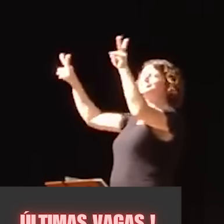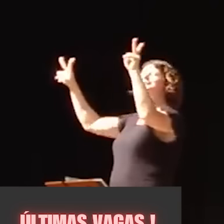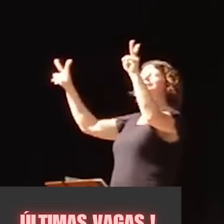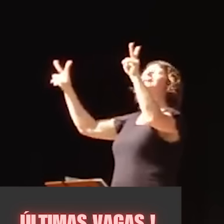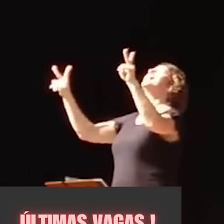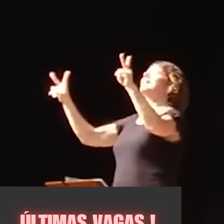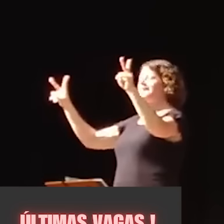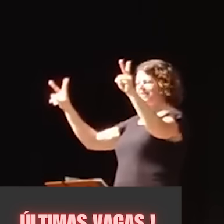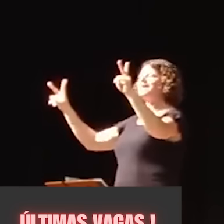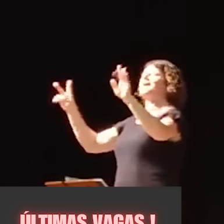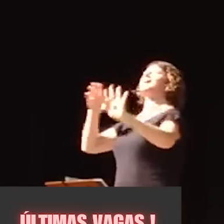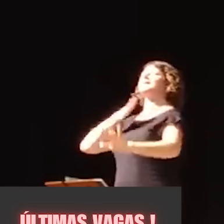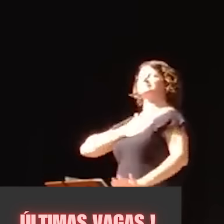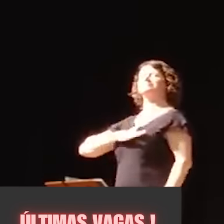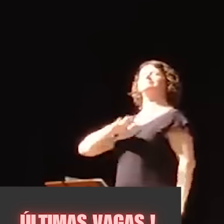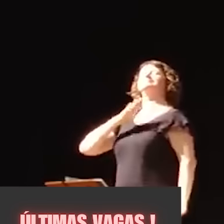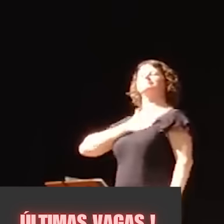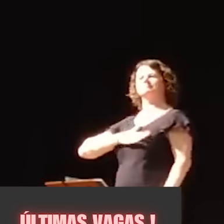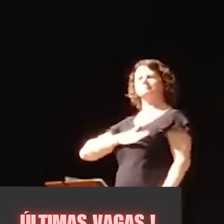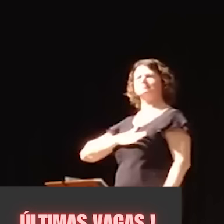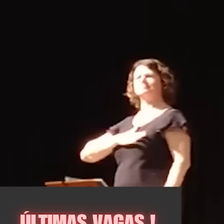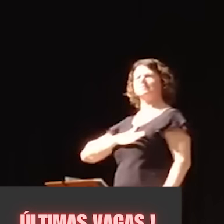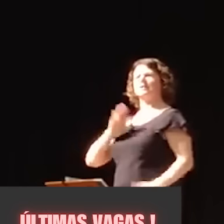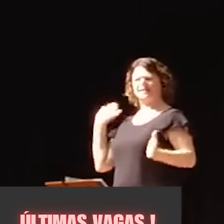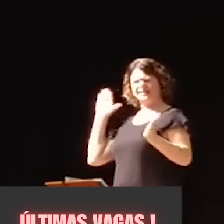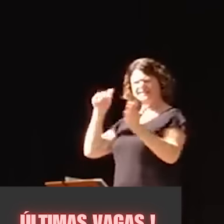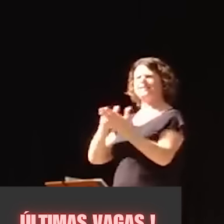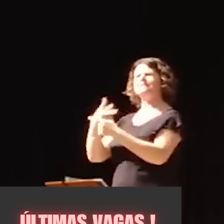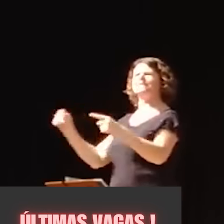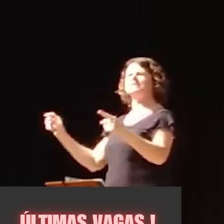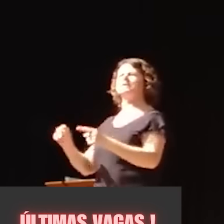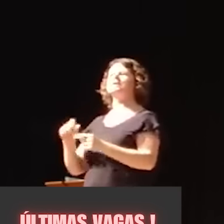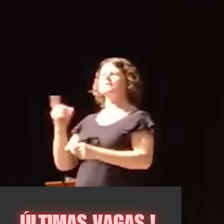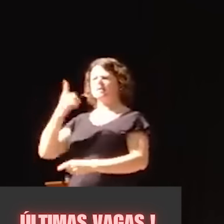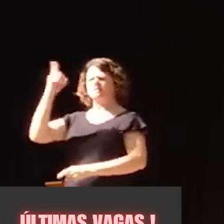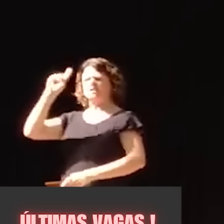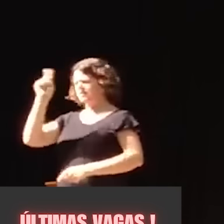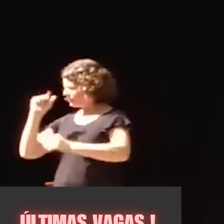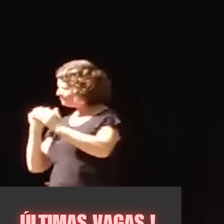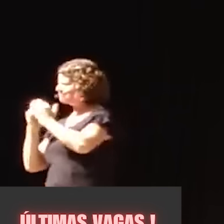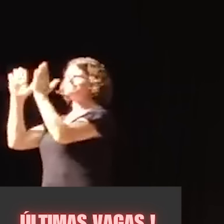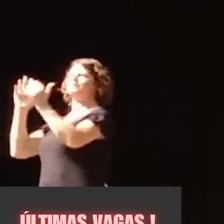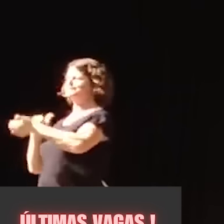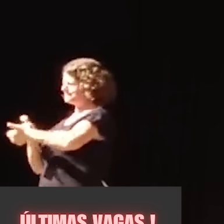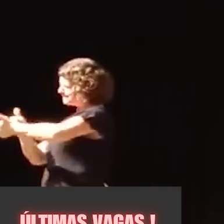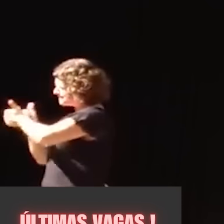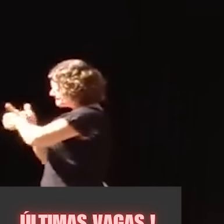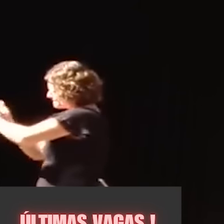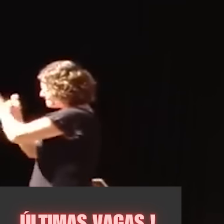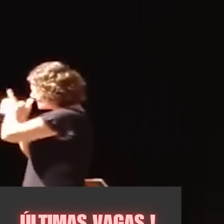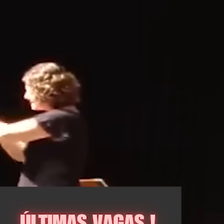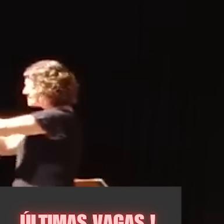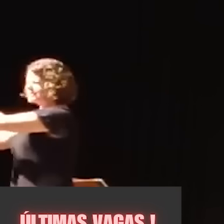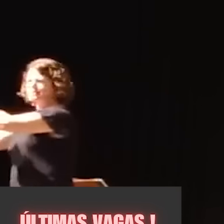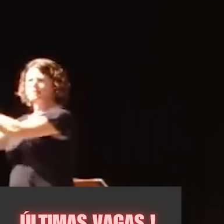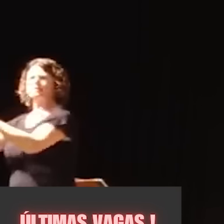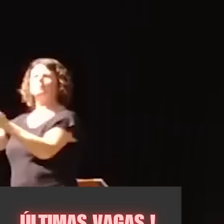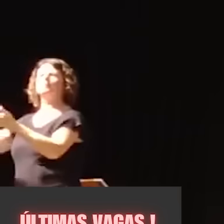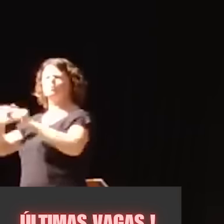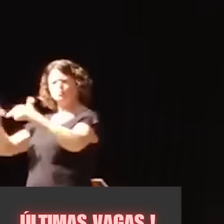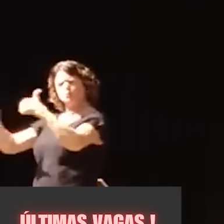porque enquanto não acaba a pereja ele não desiste eu perseguirei olha aqui vocês